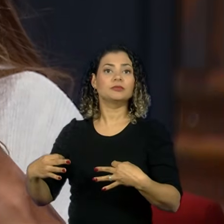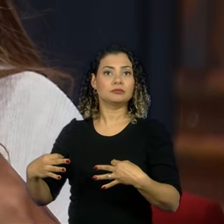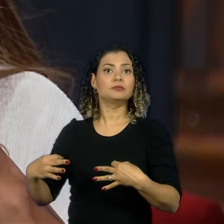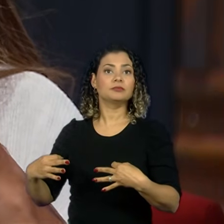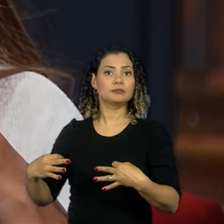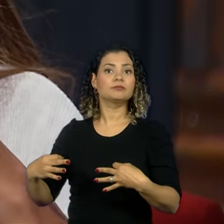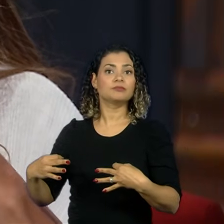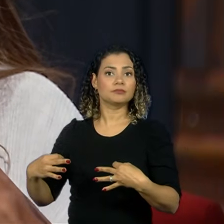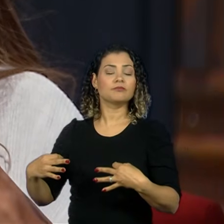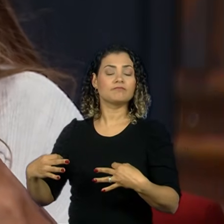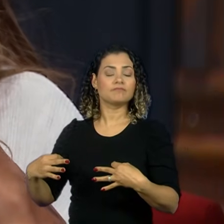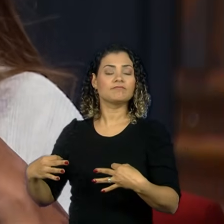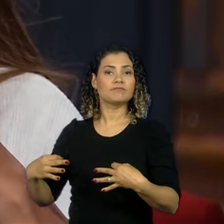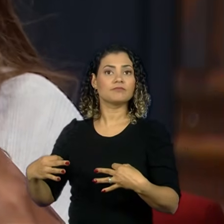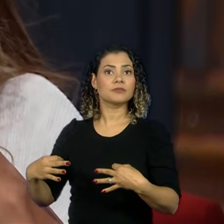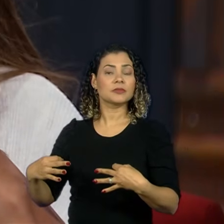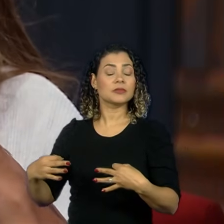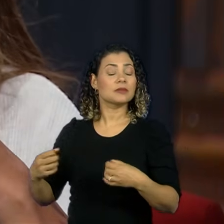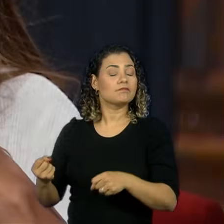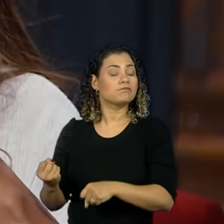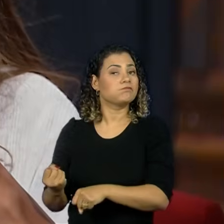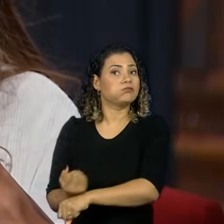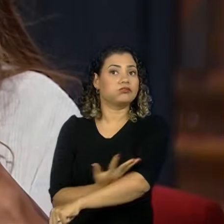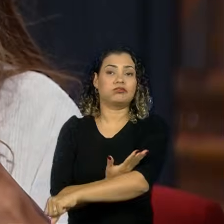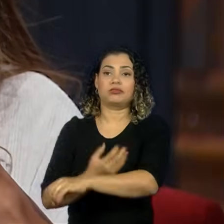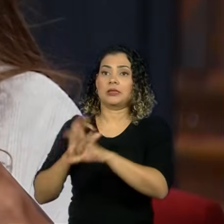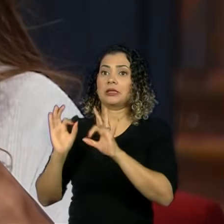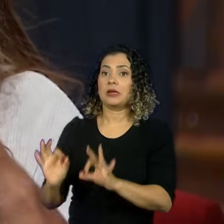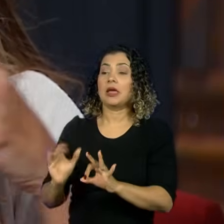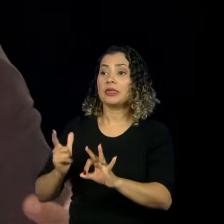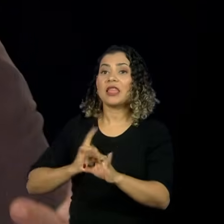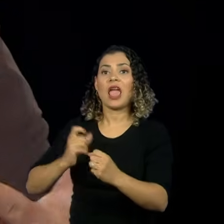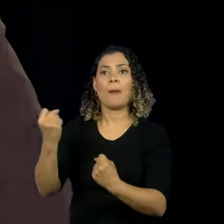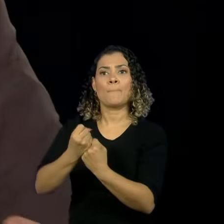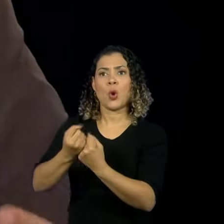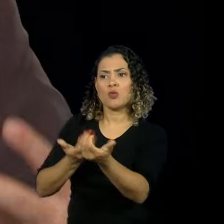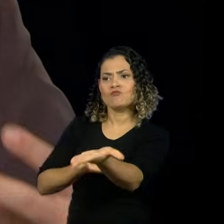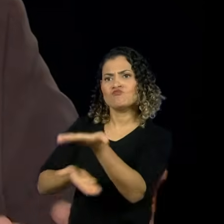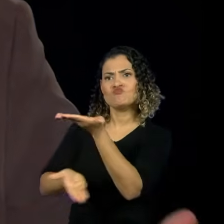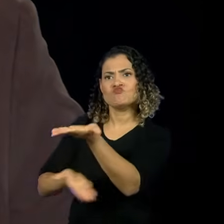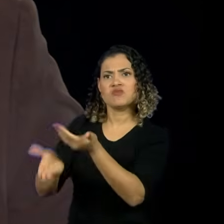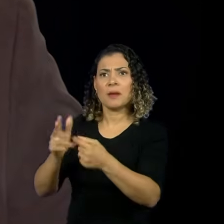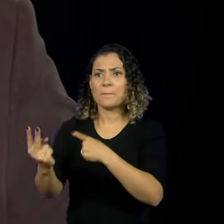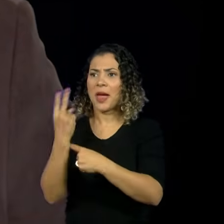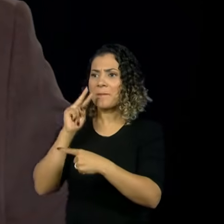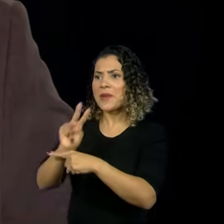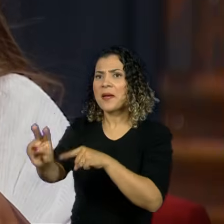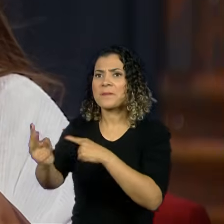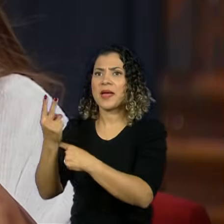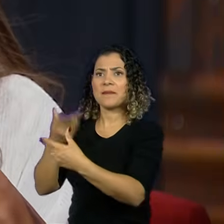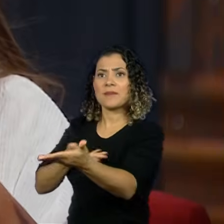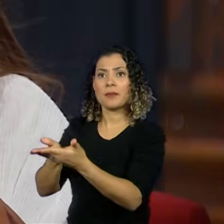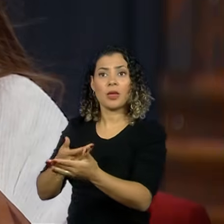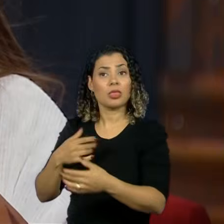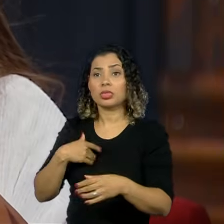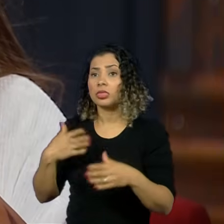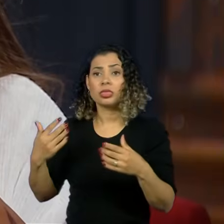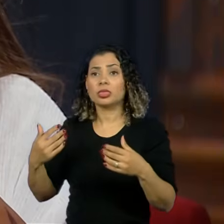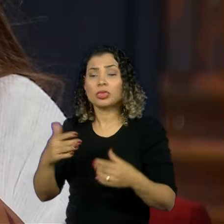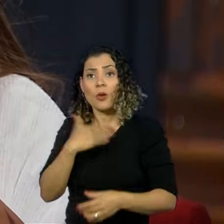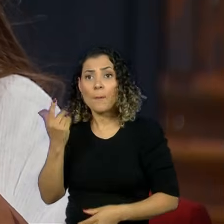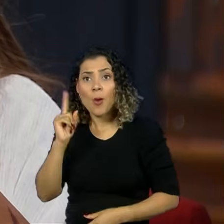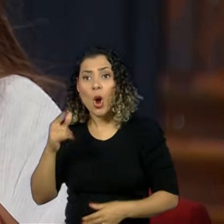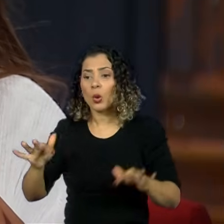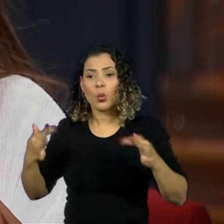acontecer que é muito emocionante. Sim, elas têm uma rede mais saudável do que outra. Não morre com dor, não morre